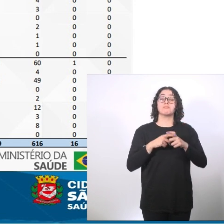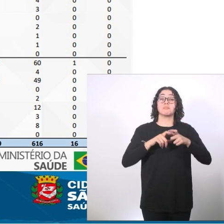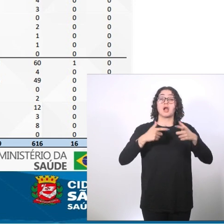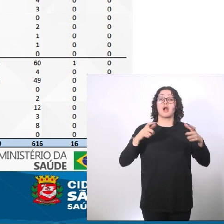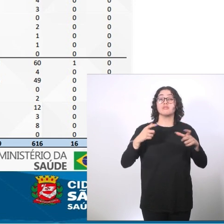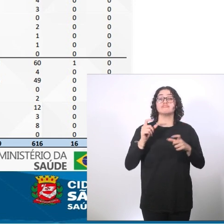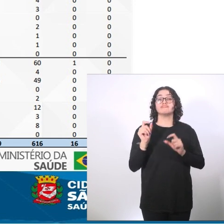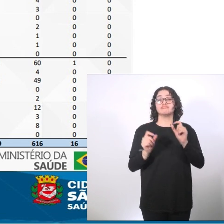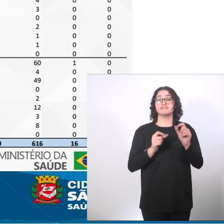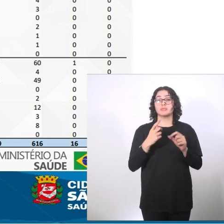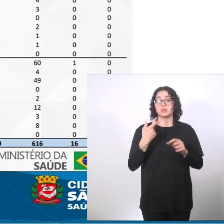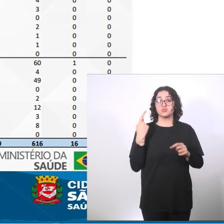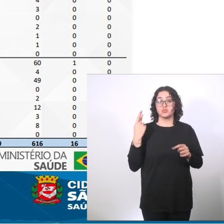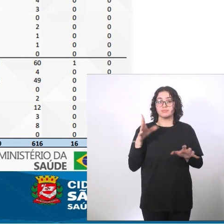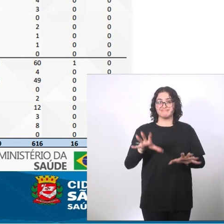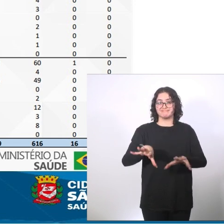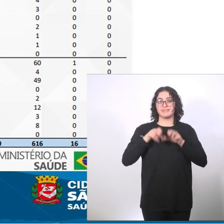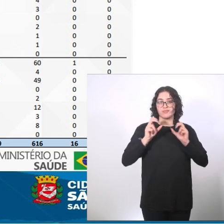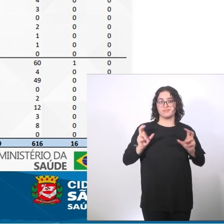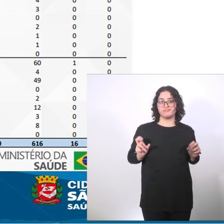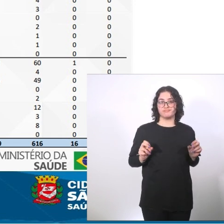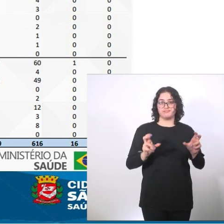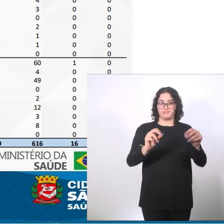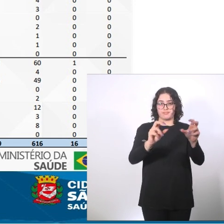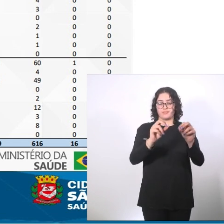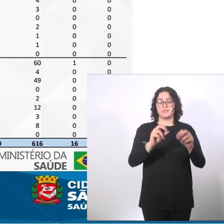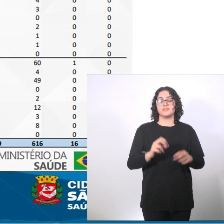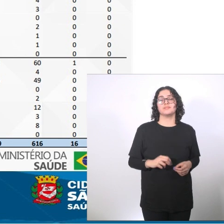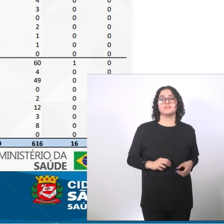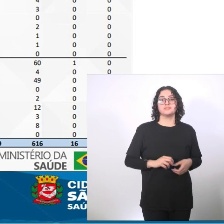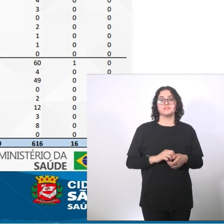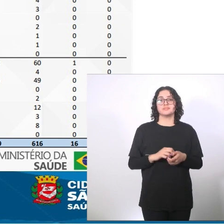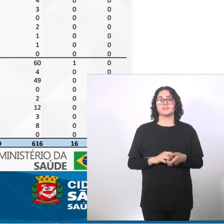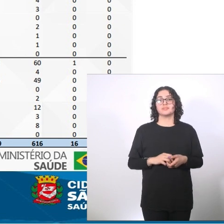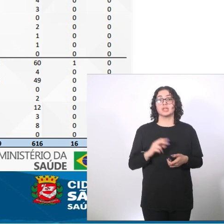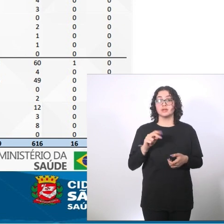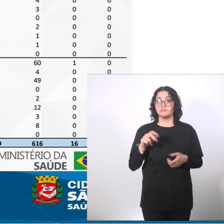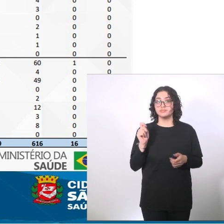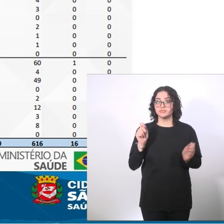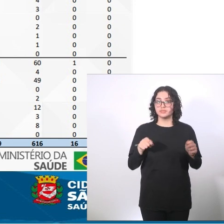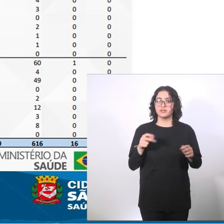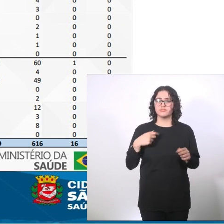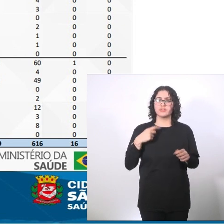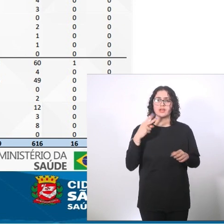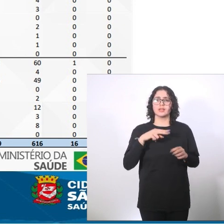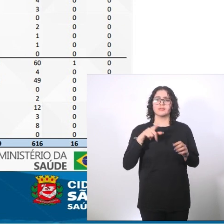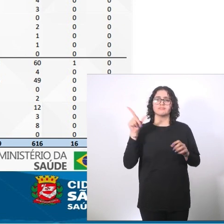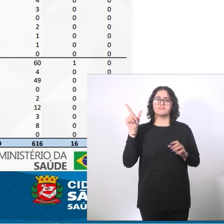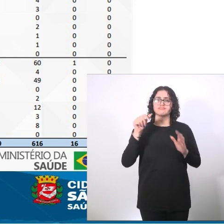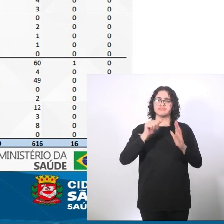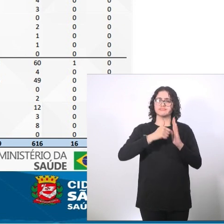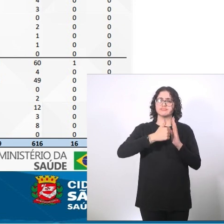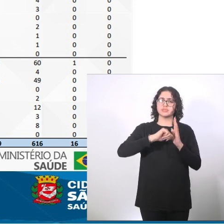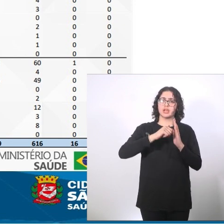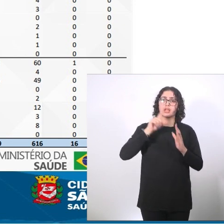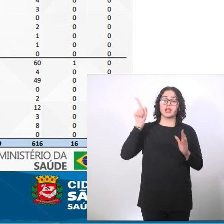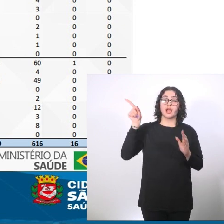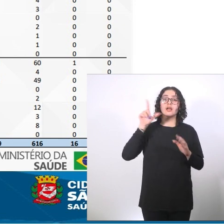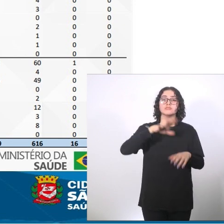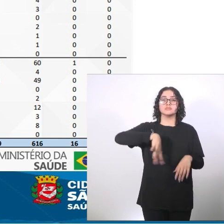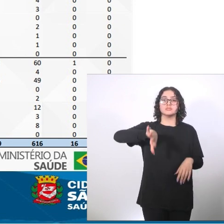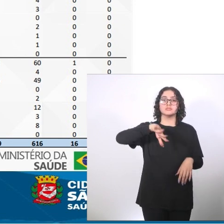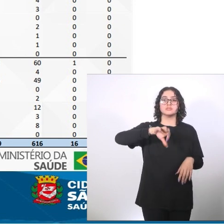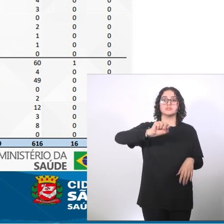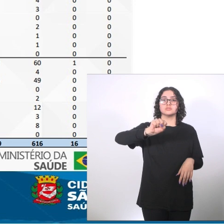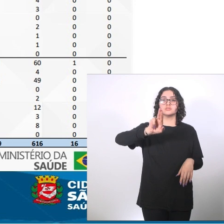casos, onde estão sendo especialmente possíveis as detecções laboratoriais na região sudeste, e o